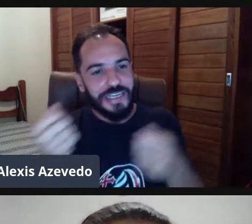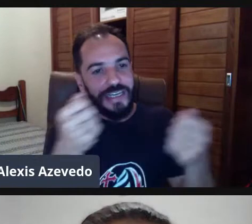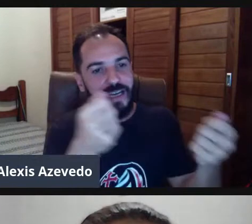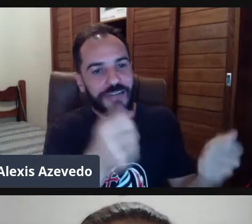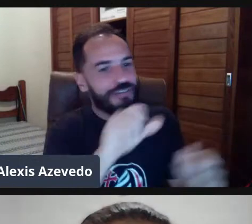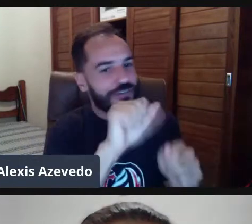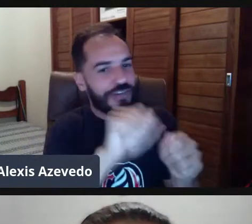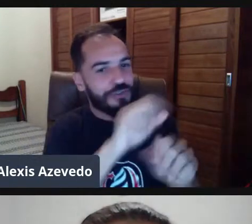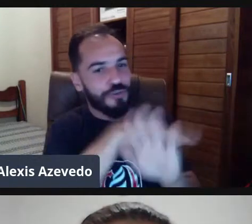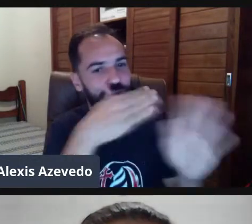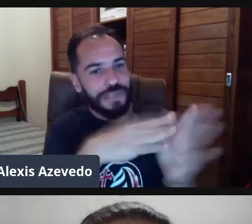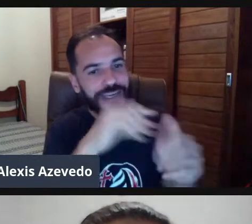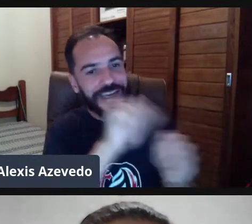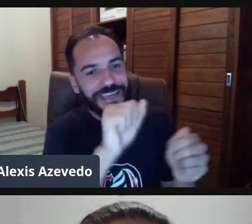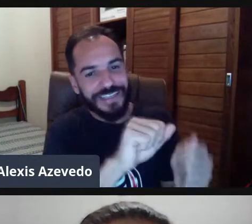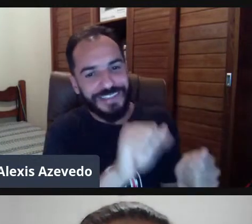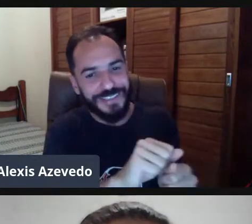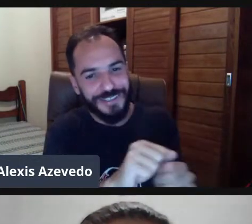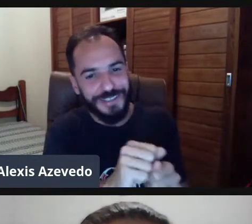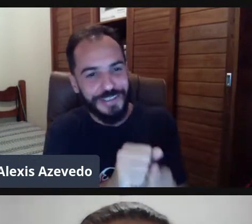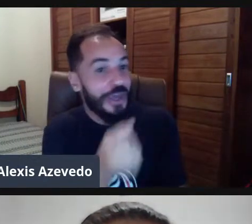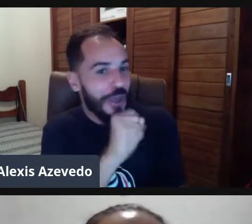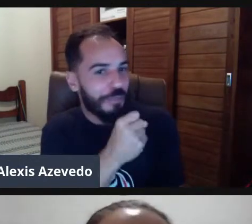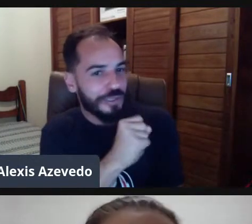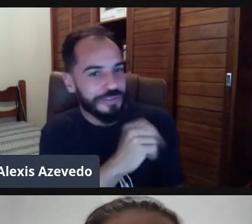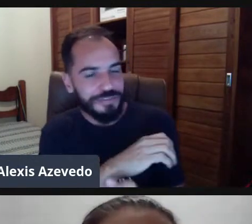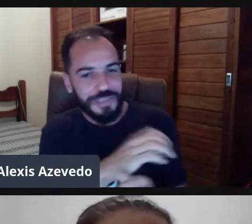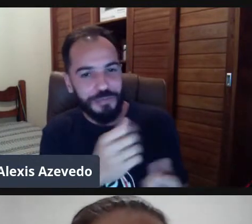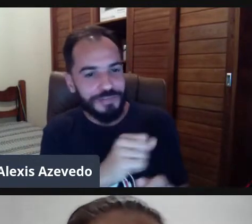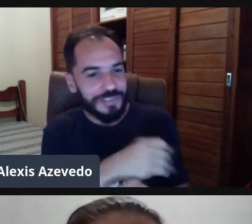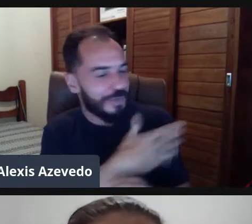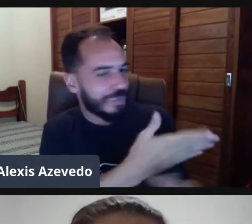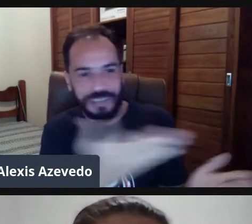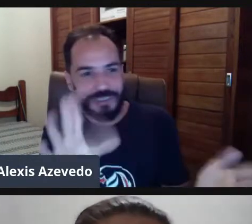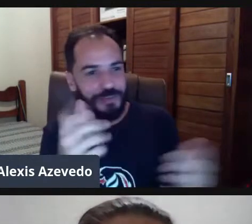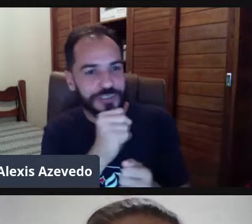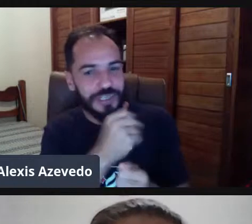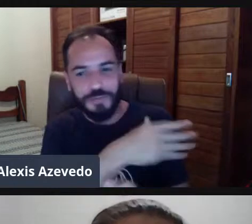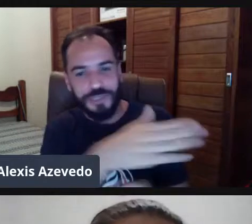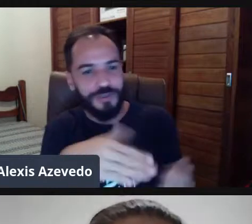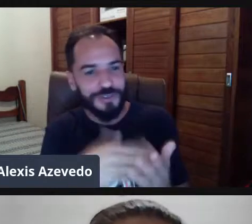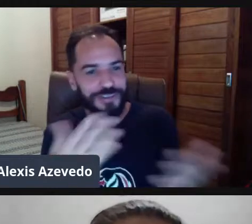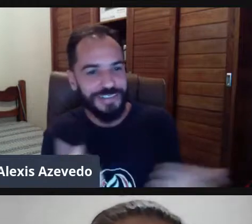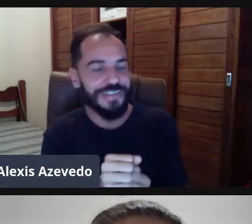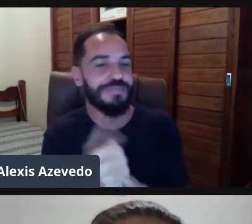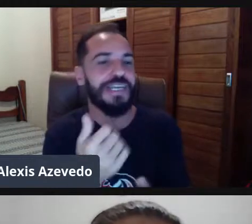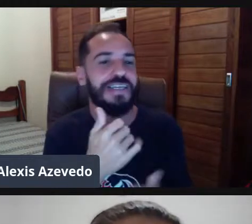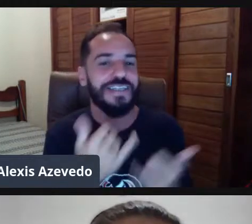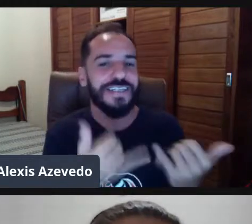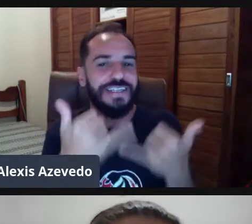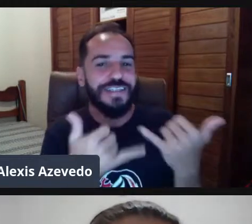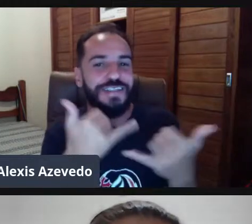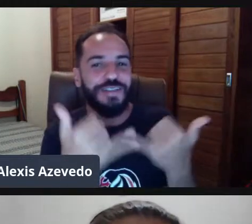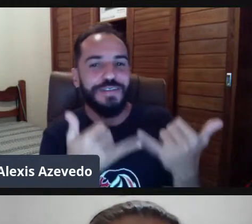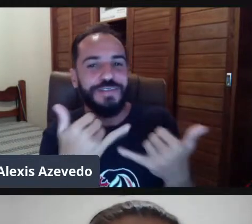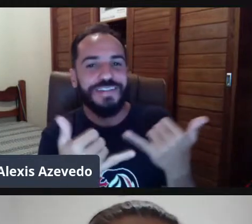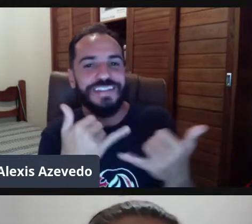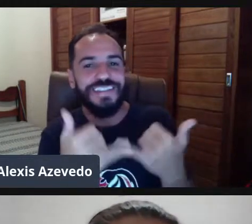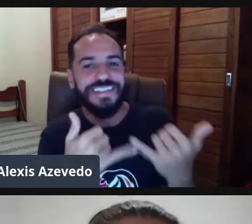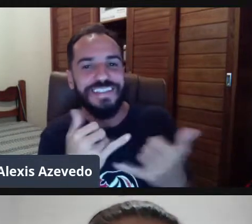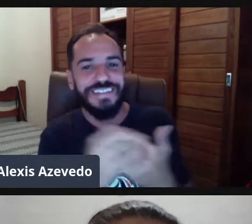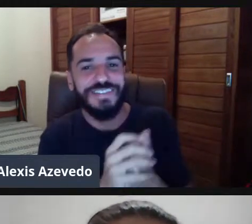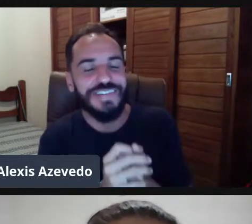Lorena? Faz tudo, né? Carrega. É. Eu posso fazer uma apresentação musical para todos também.